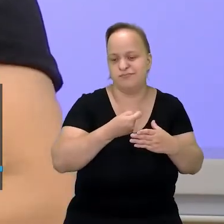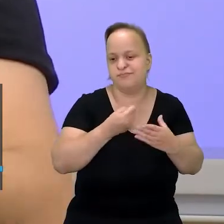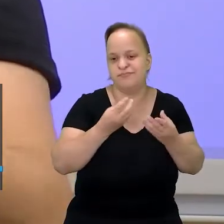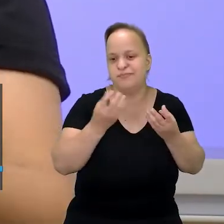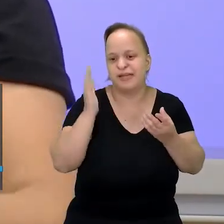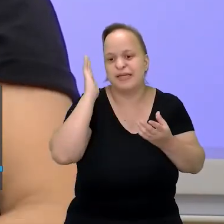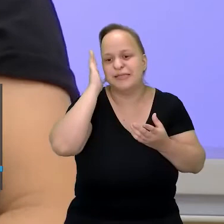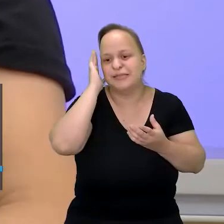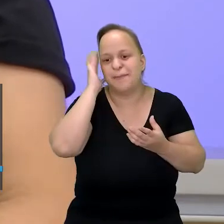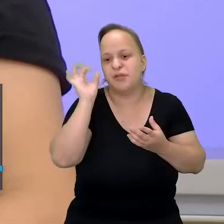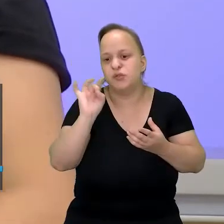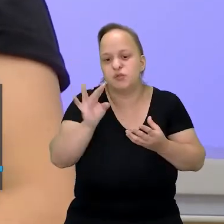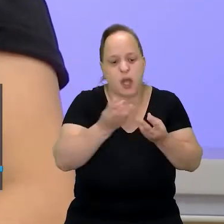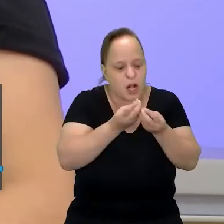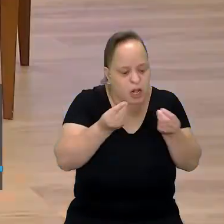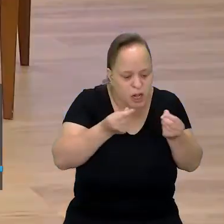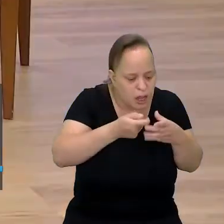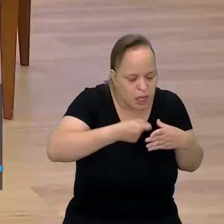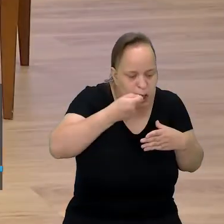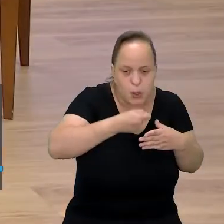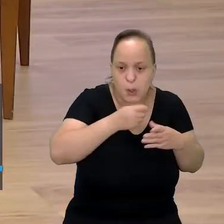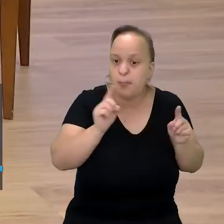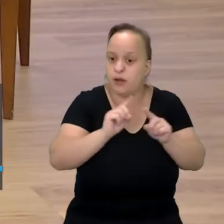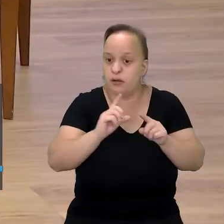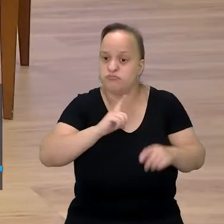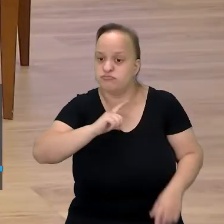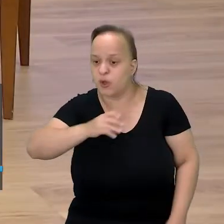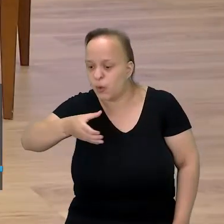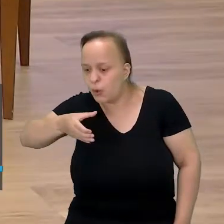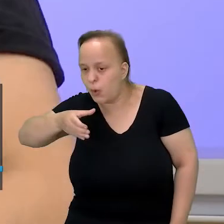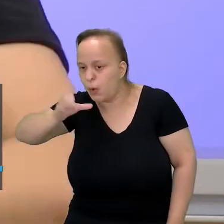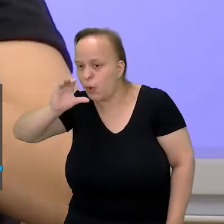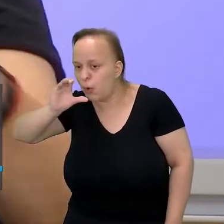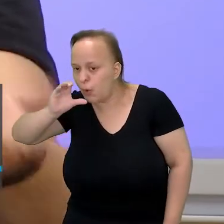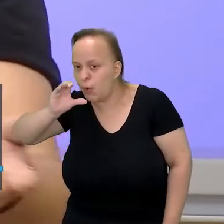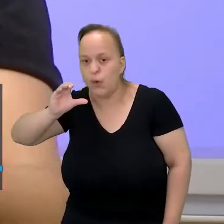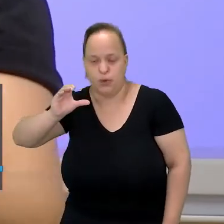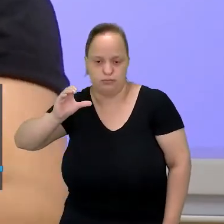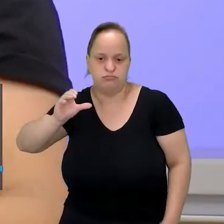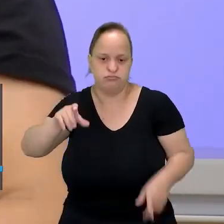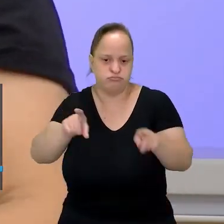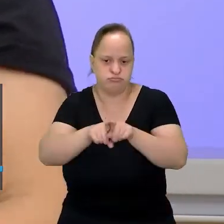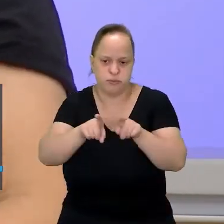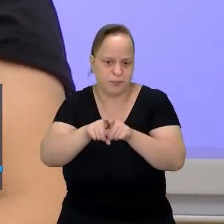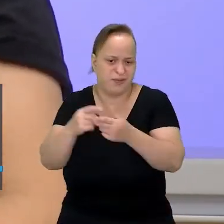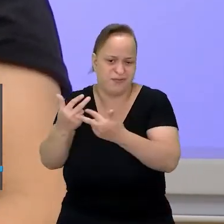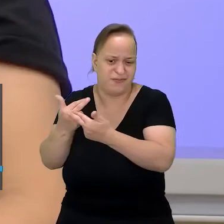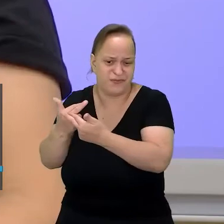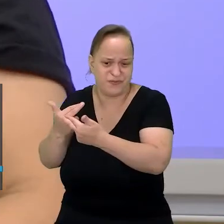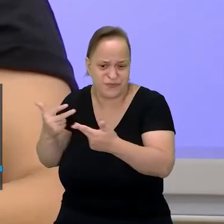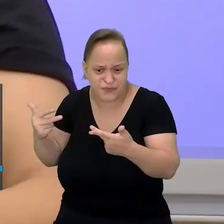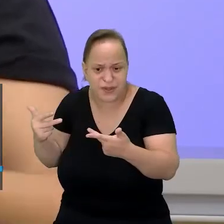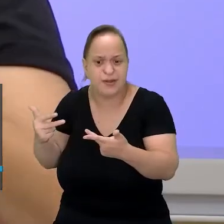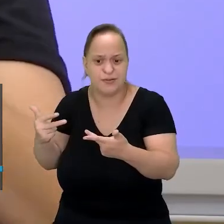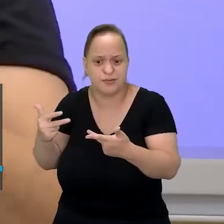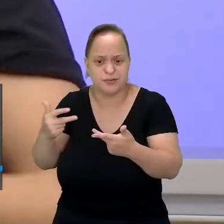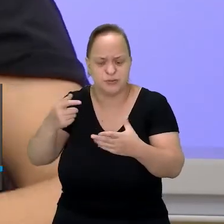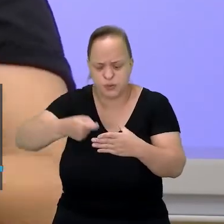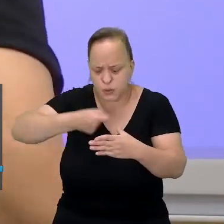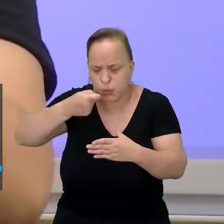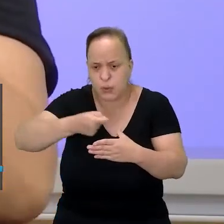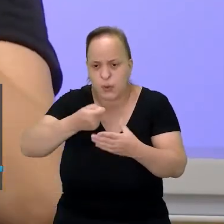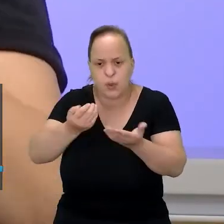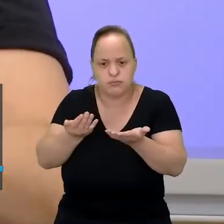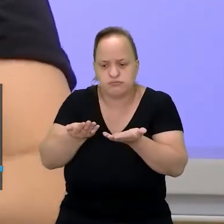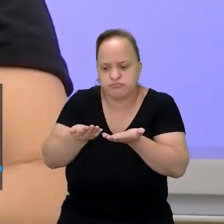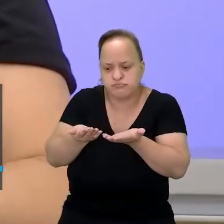comida sólida. Você tem bebidas, você tem uso de líquidos, você tem alimentos ritualísticos